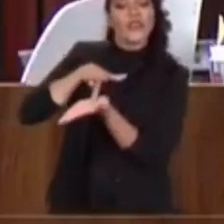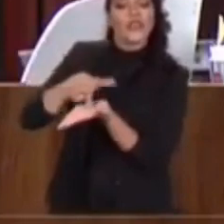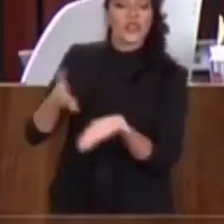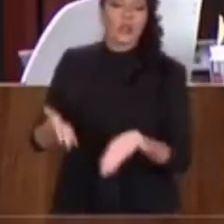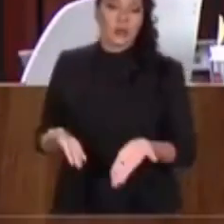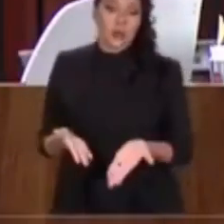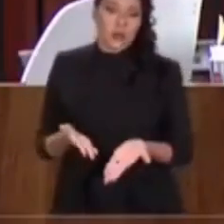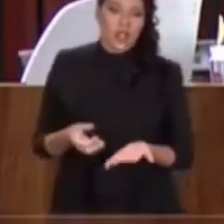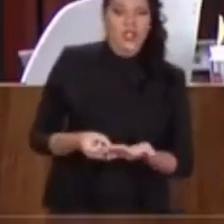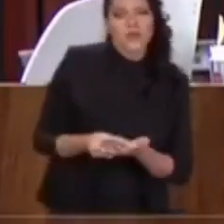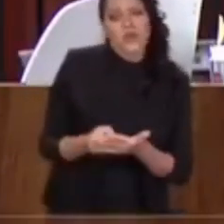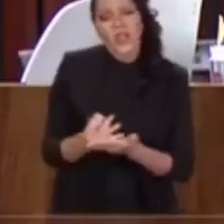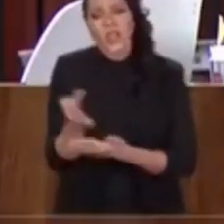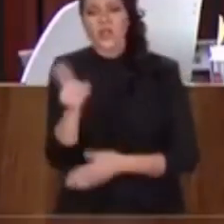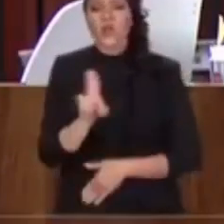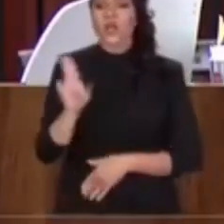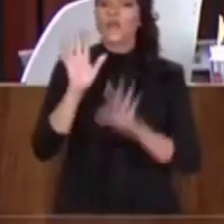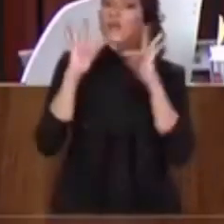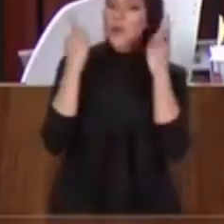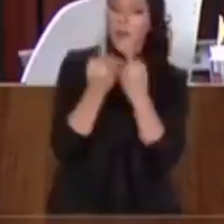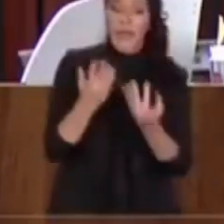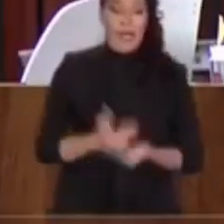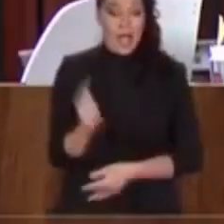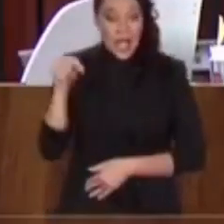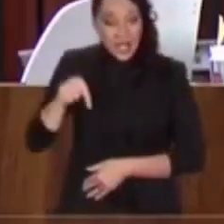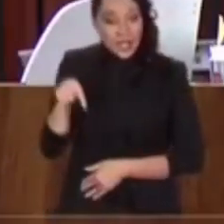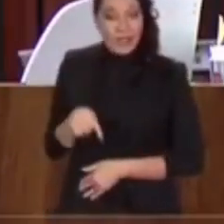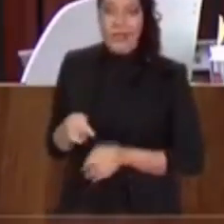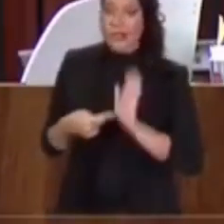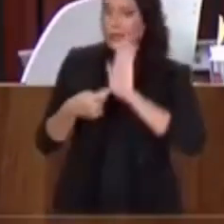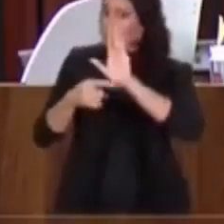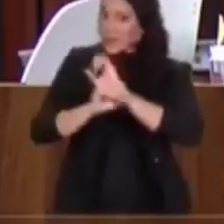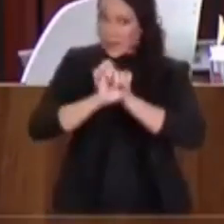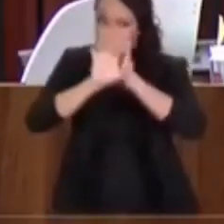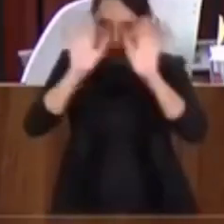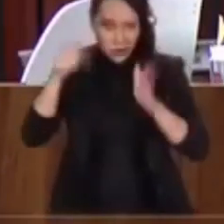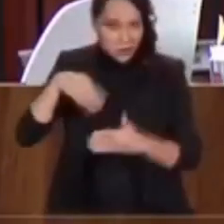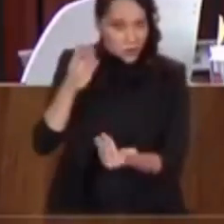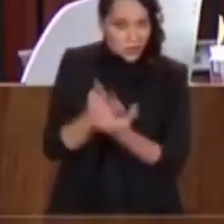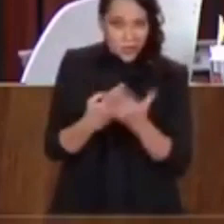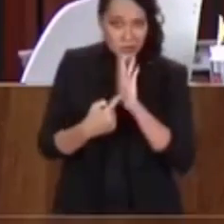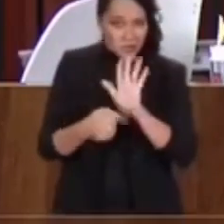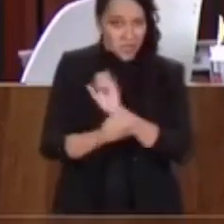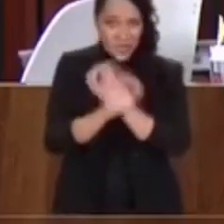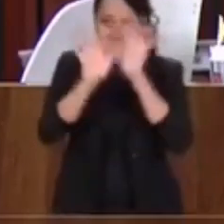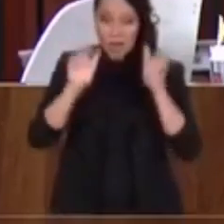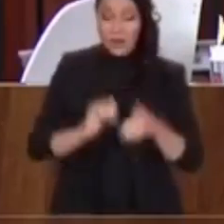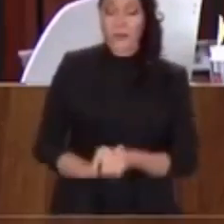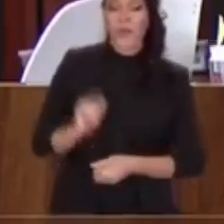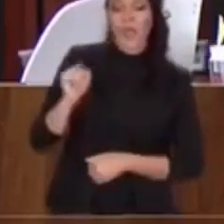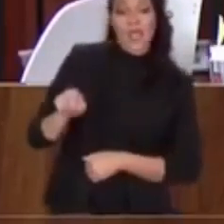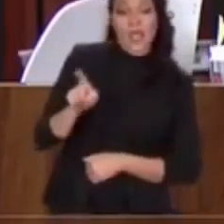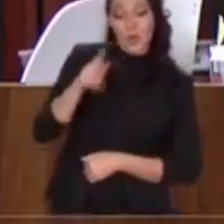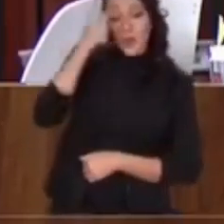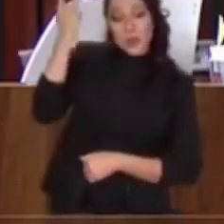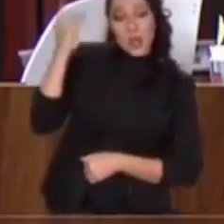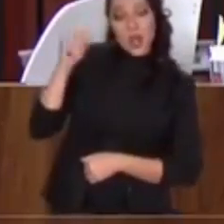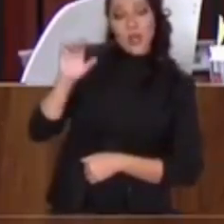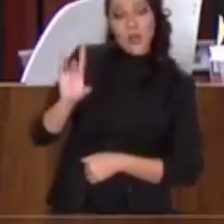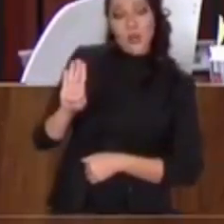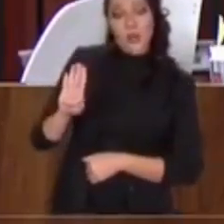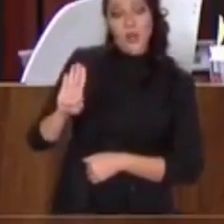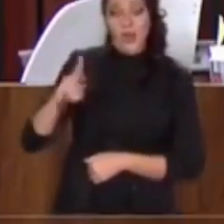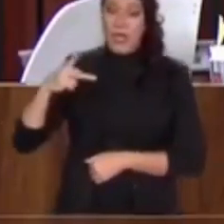inúmeras inúmeras vezes utilizando parentes aqui claramente é o dirigente do PSB local